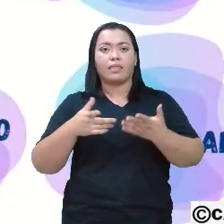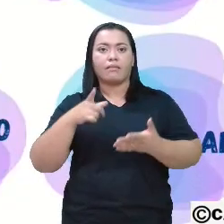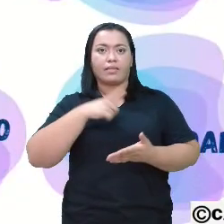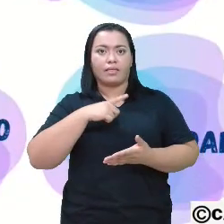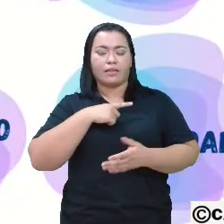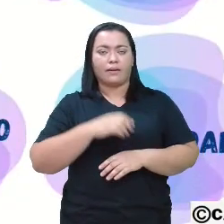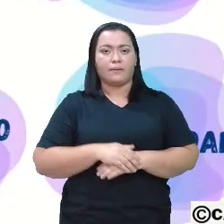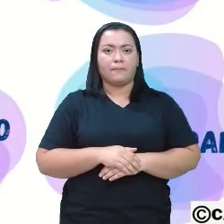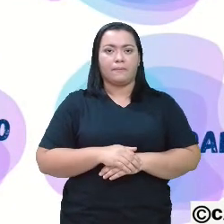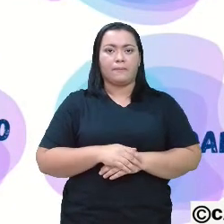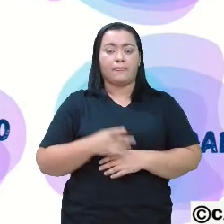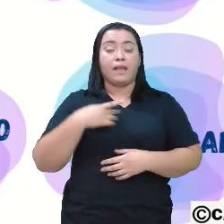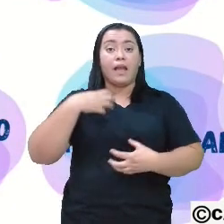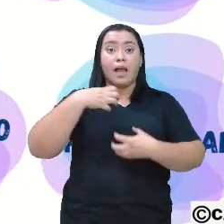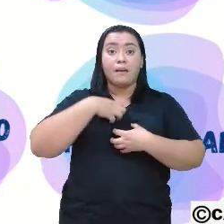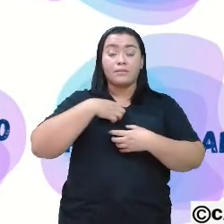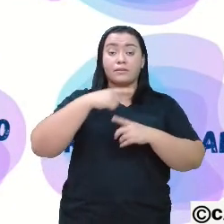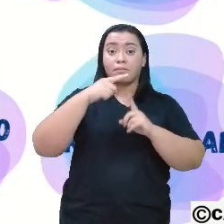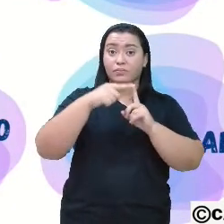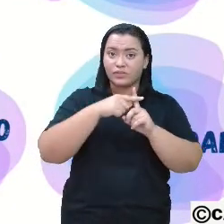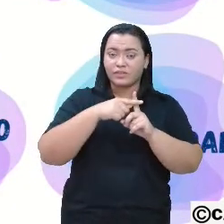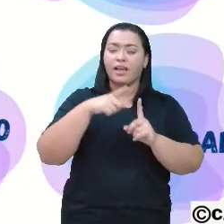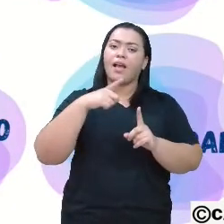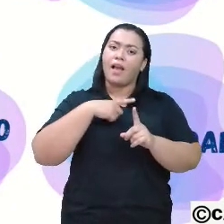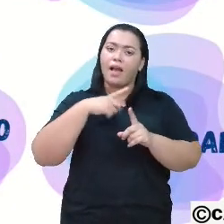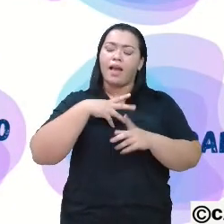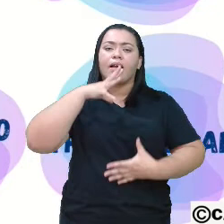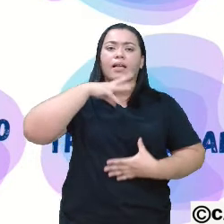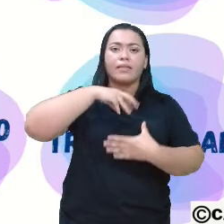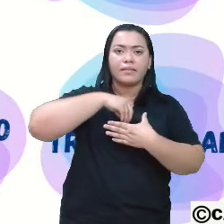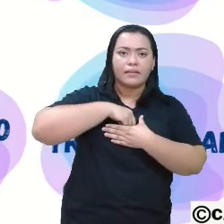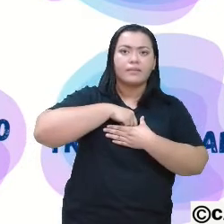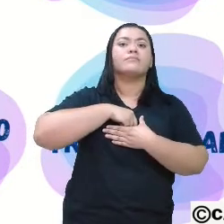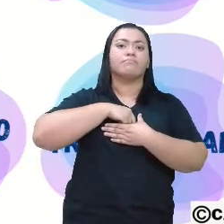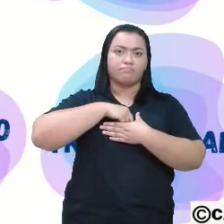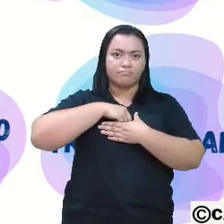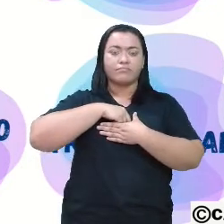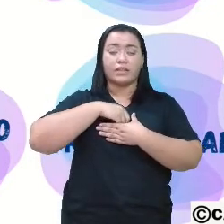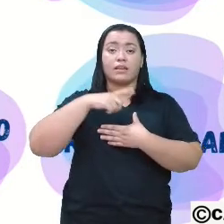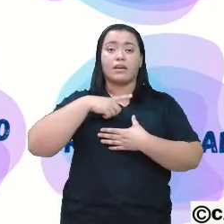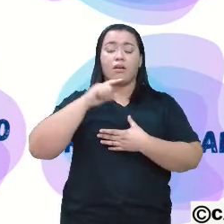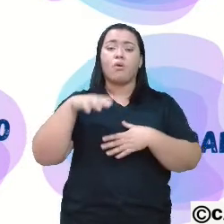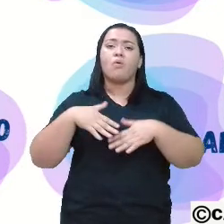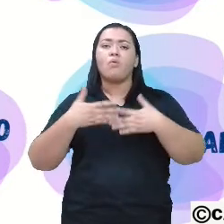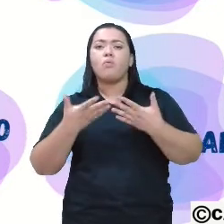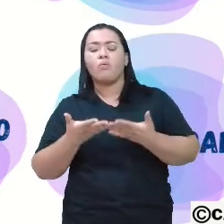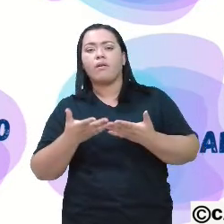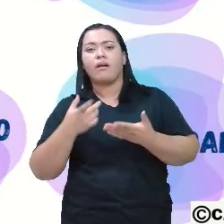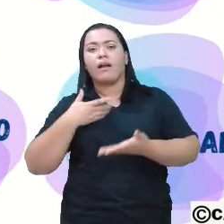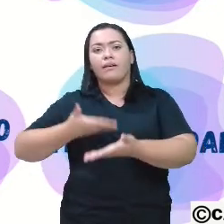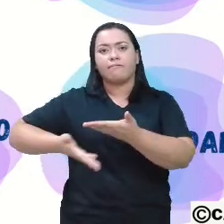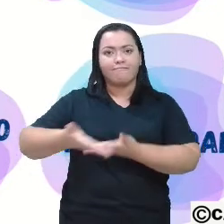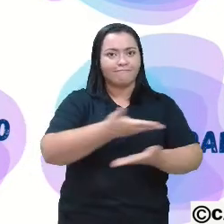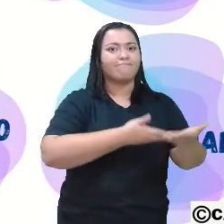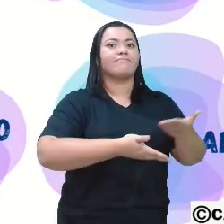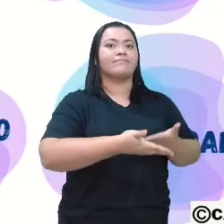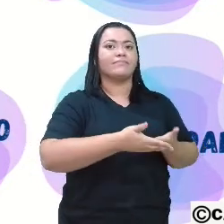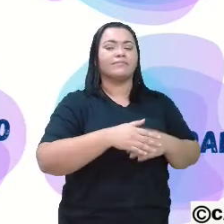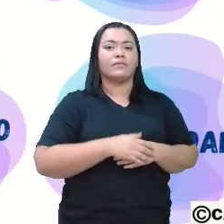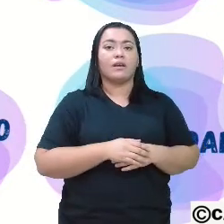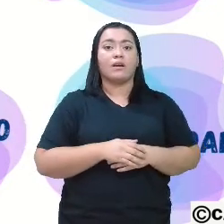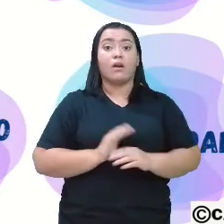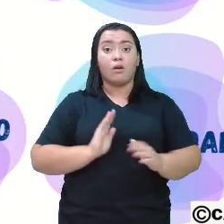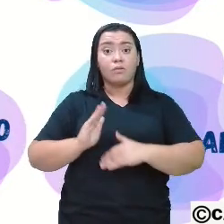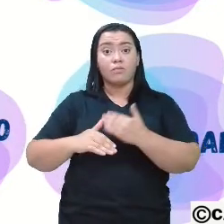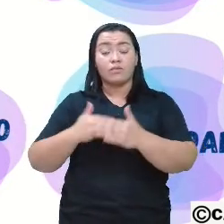a partir das emoções positivas, a internalização que vai se configurar na interação. Então, o processo